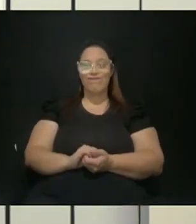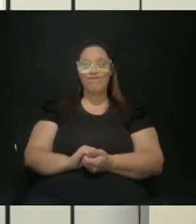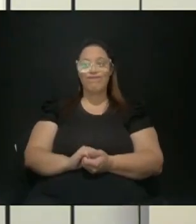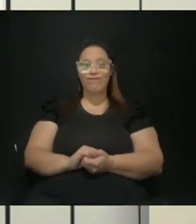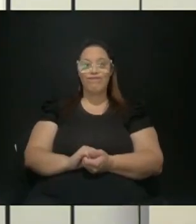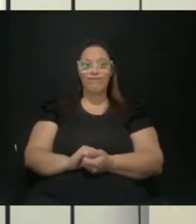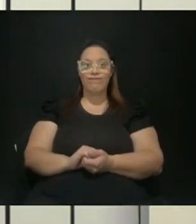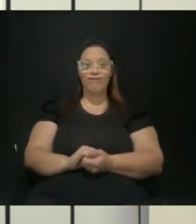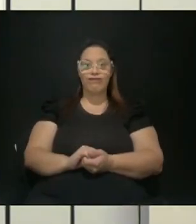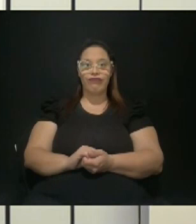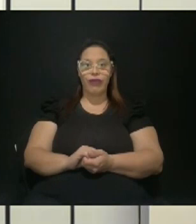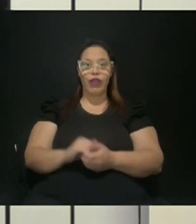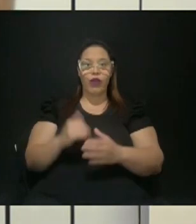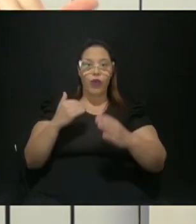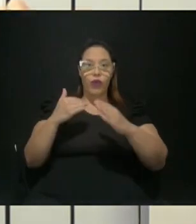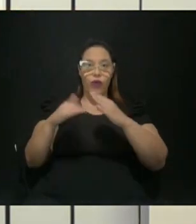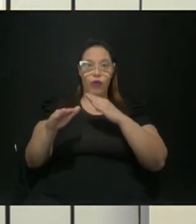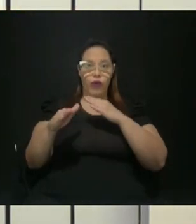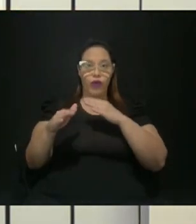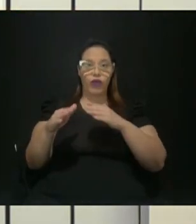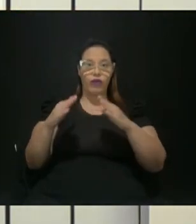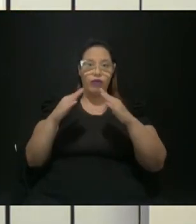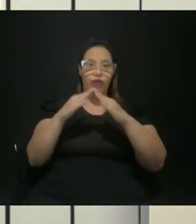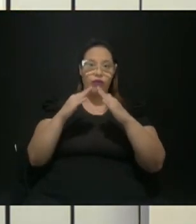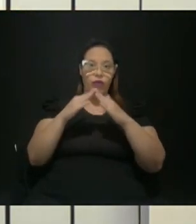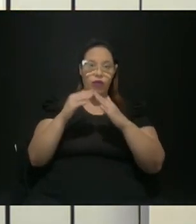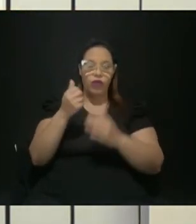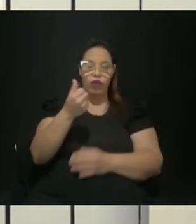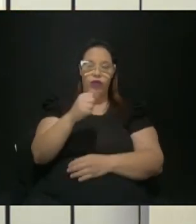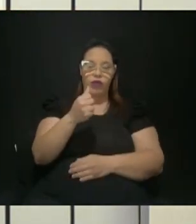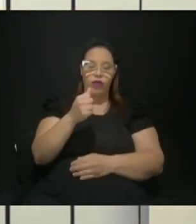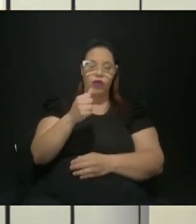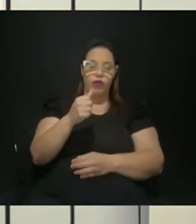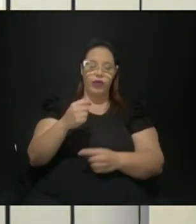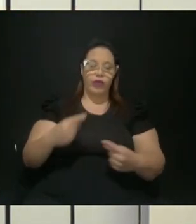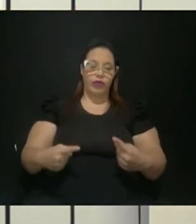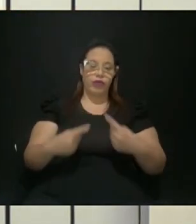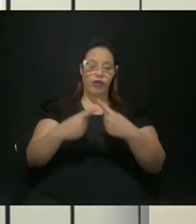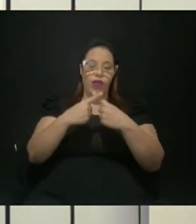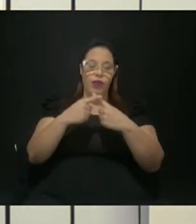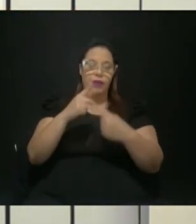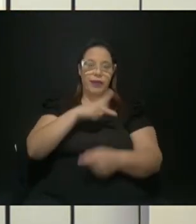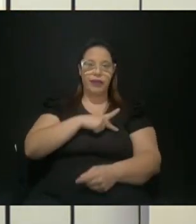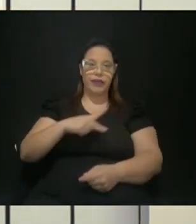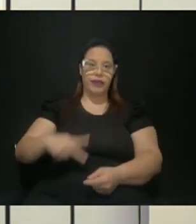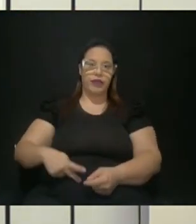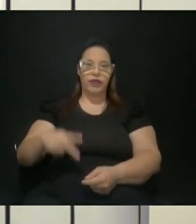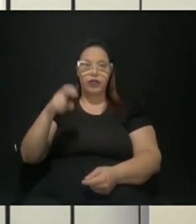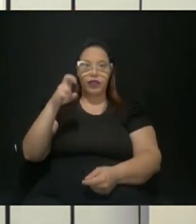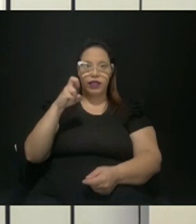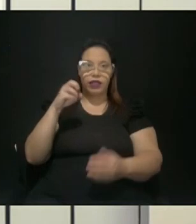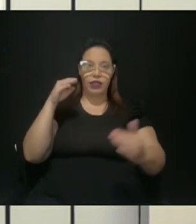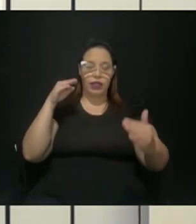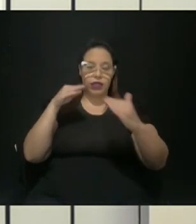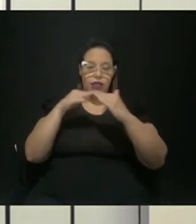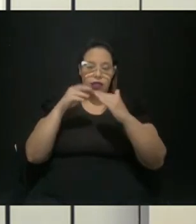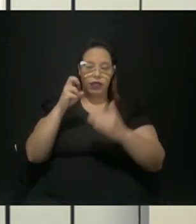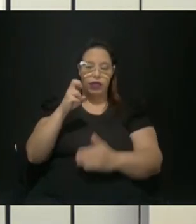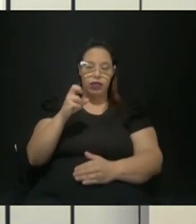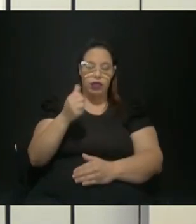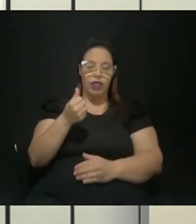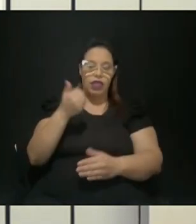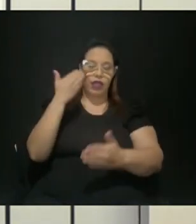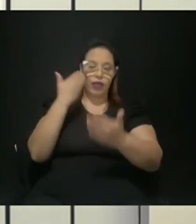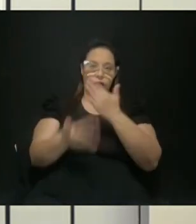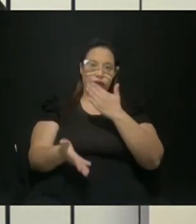Fora de casa até aqui, em 11 jogos na Série B, a Ponte tem 5 empates e 6 derrotas.